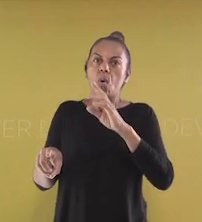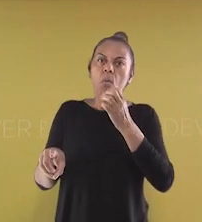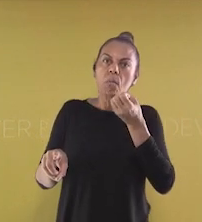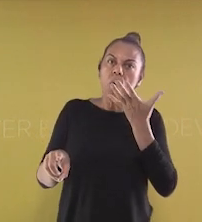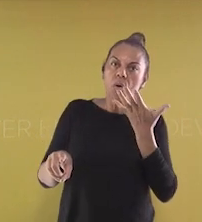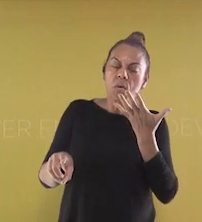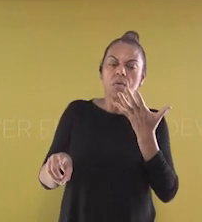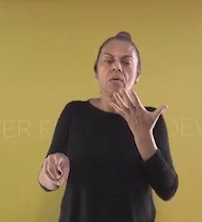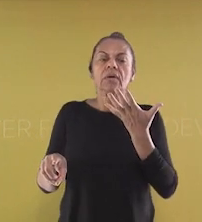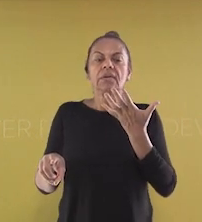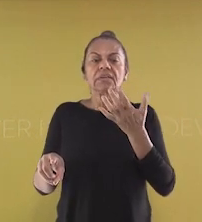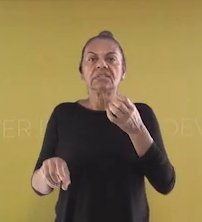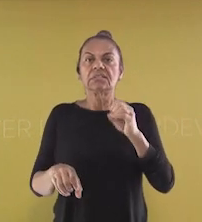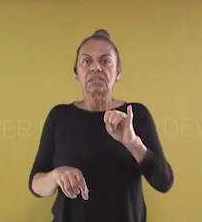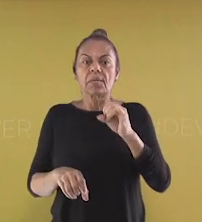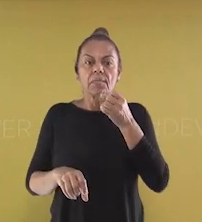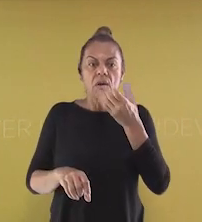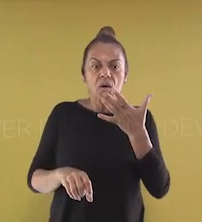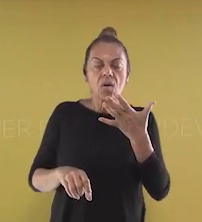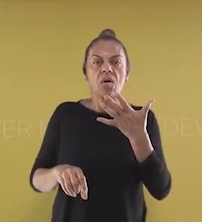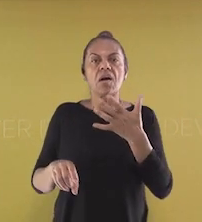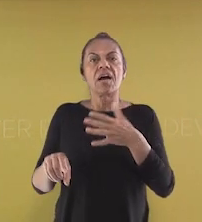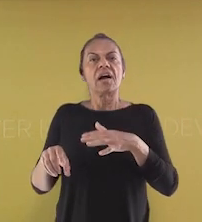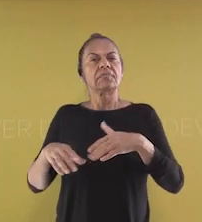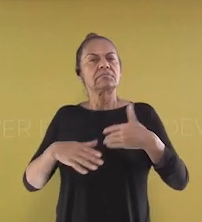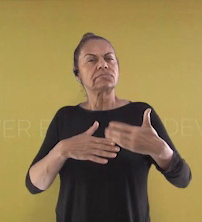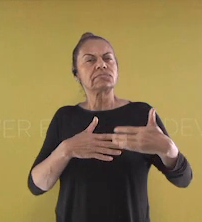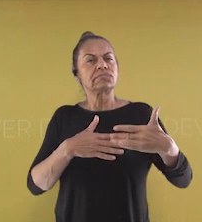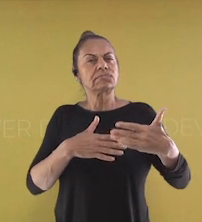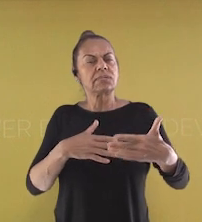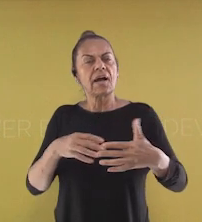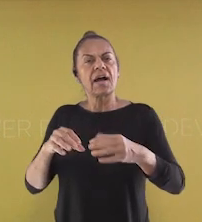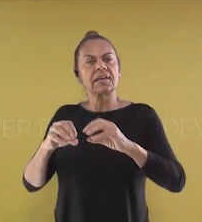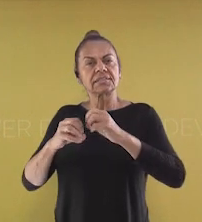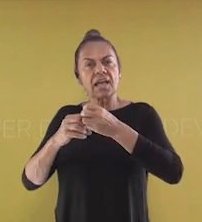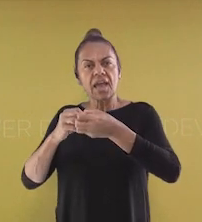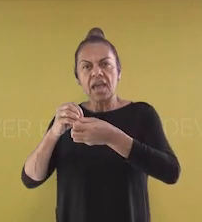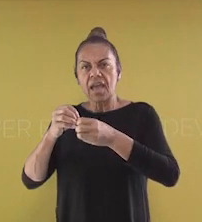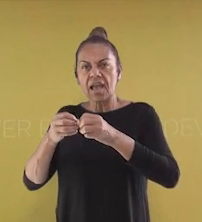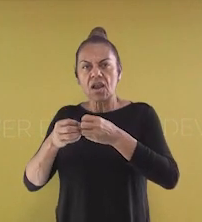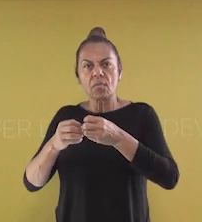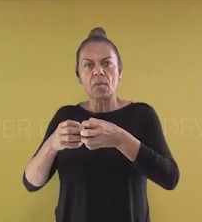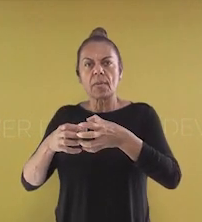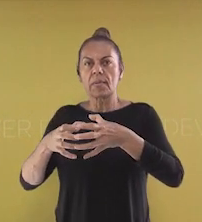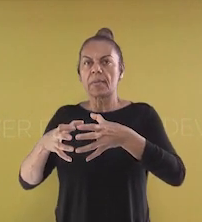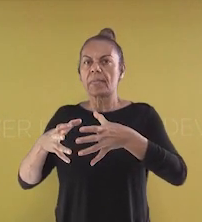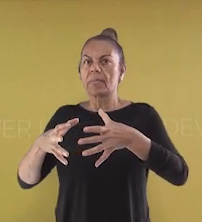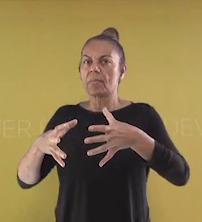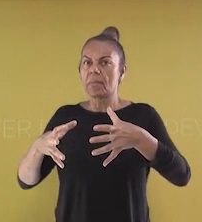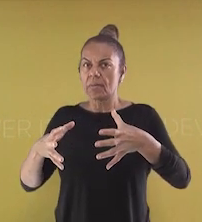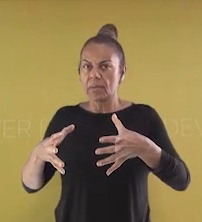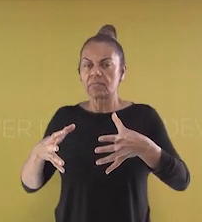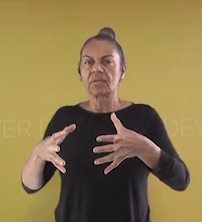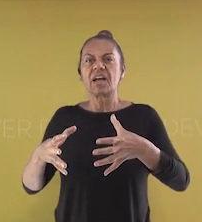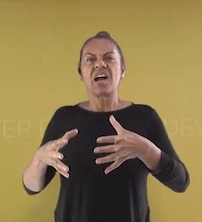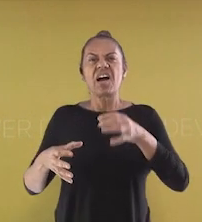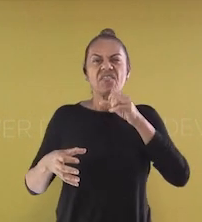próstata ocorre com o avançar da idade. Durante toda a vida, as células se